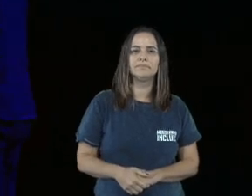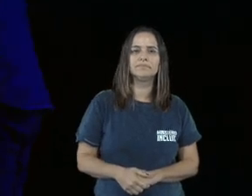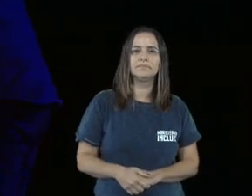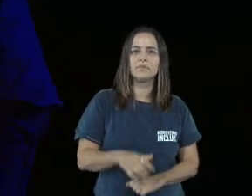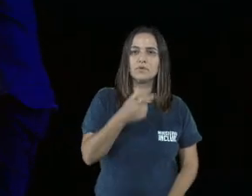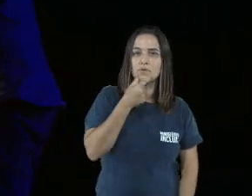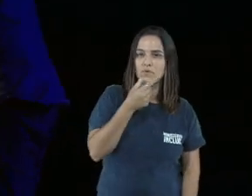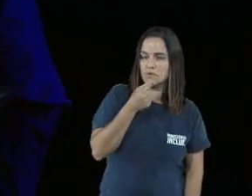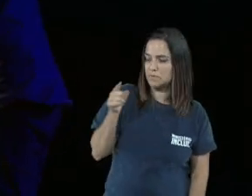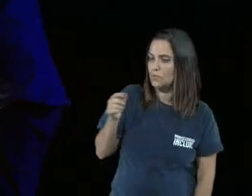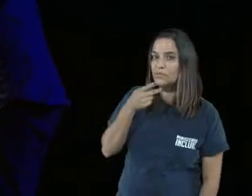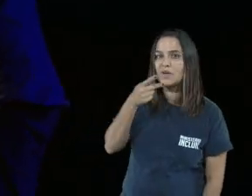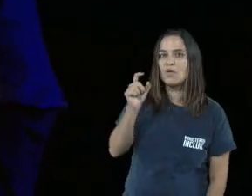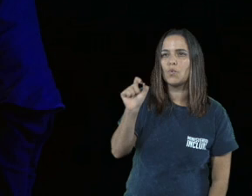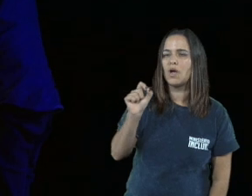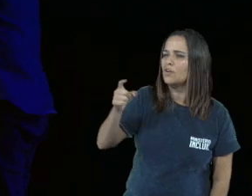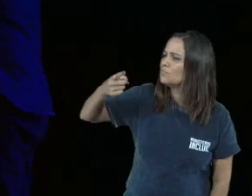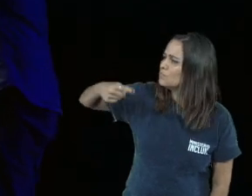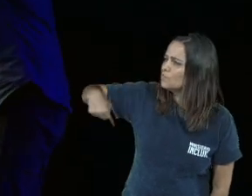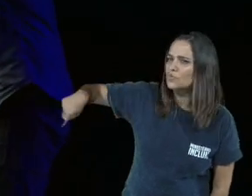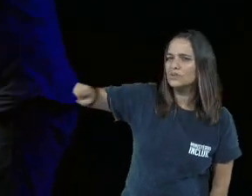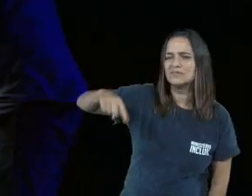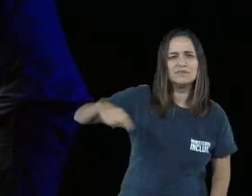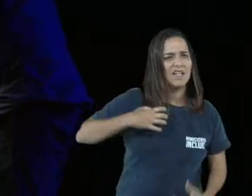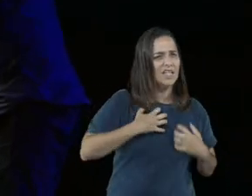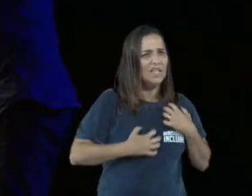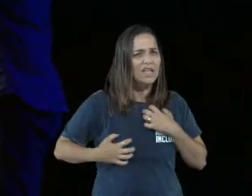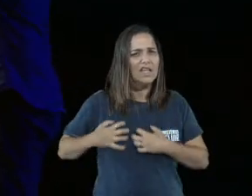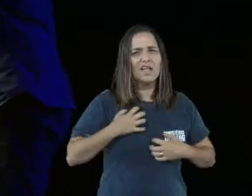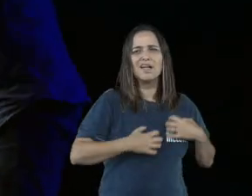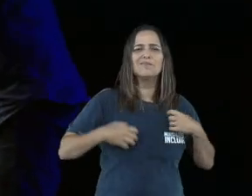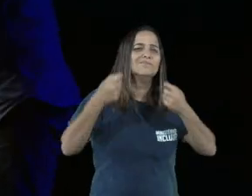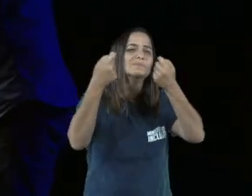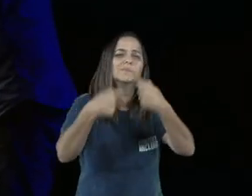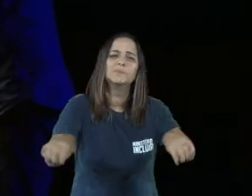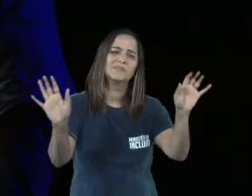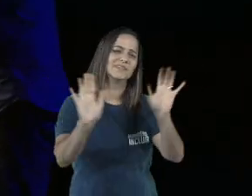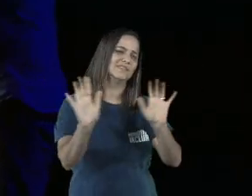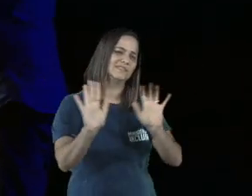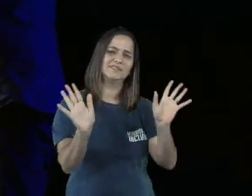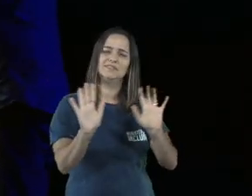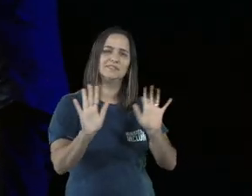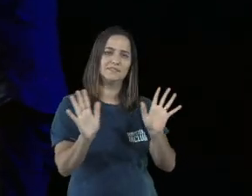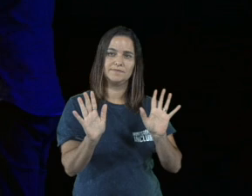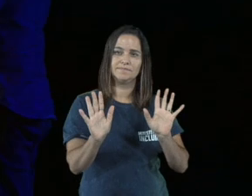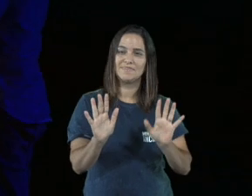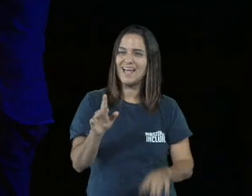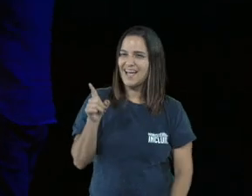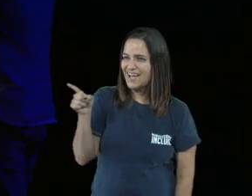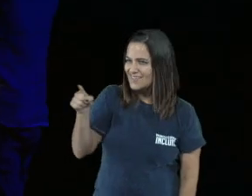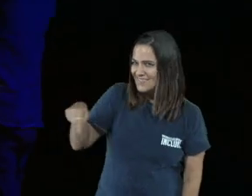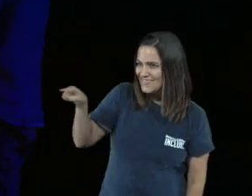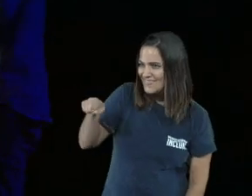tá aqui tá dizendo ninguém deve ficar com o coração batido ele sabe que o controle de suas emoções diante do medo é